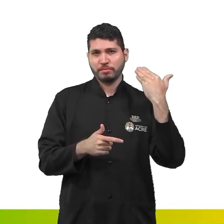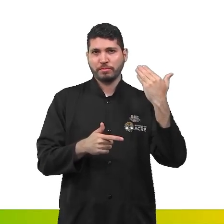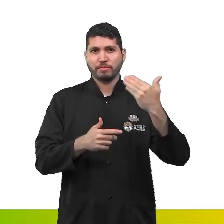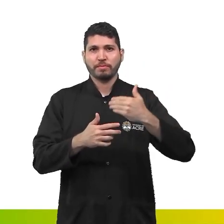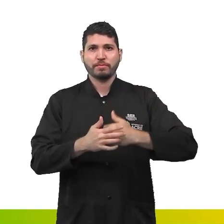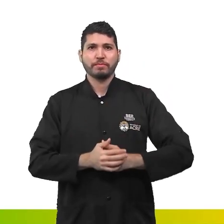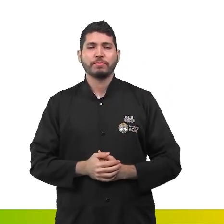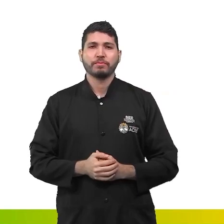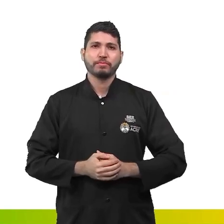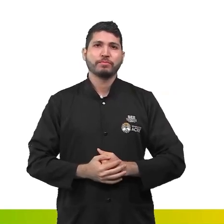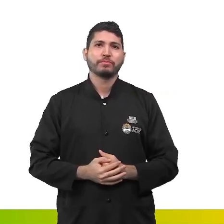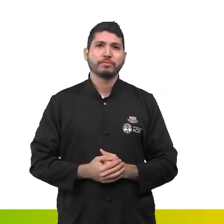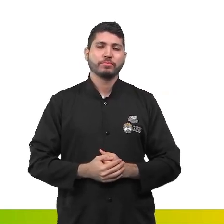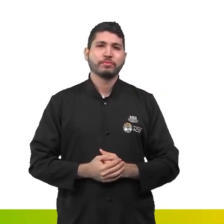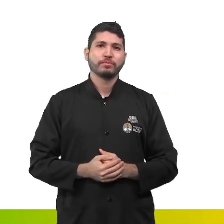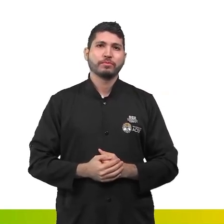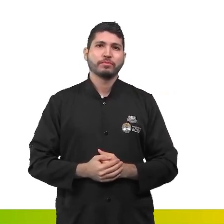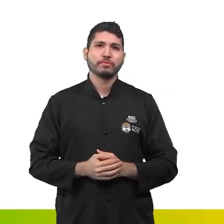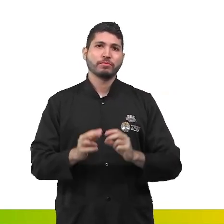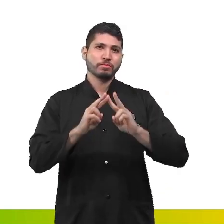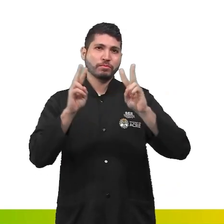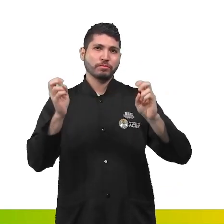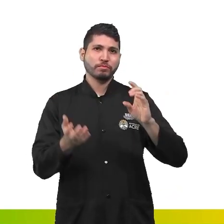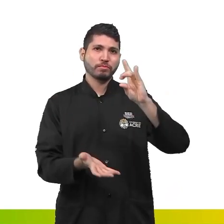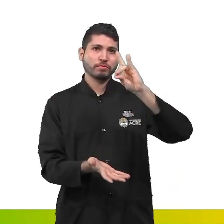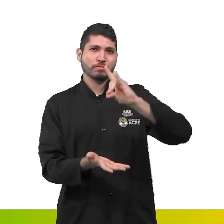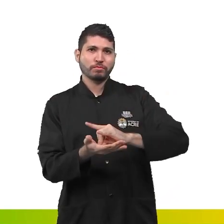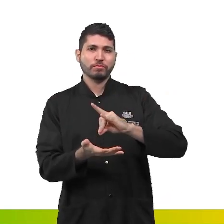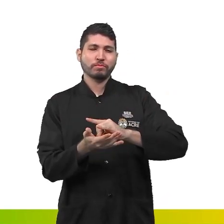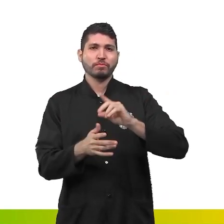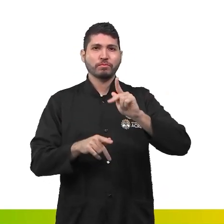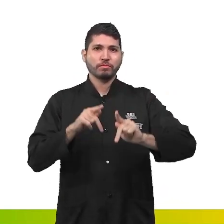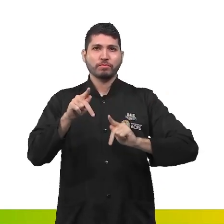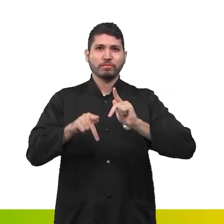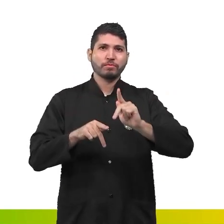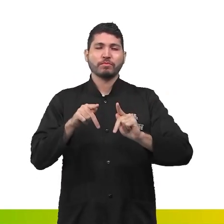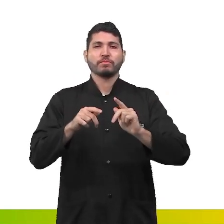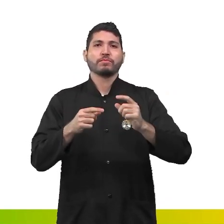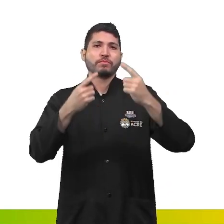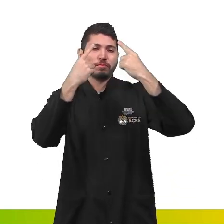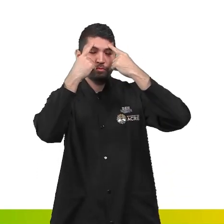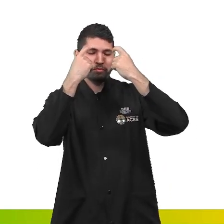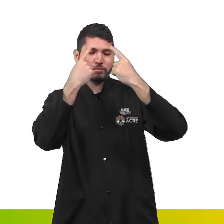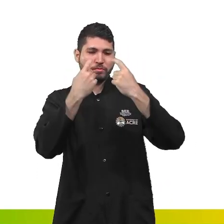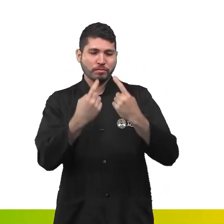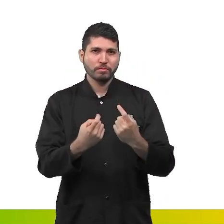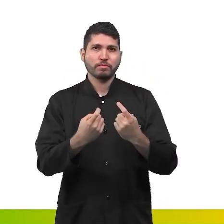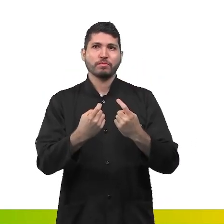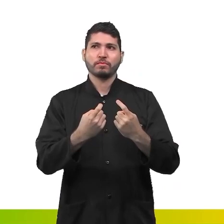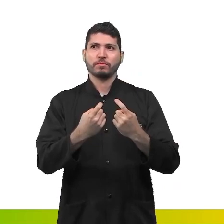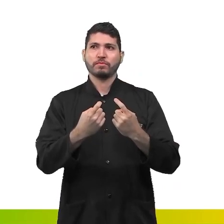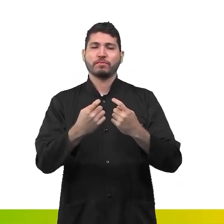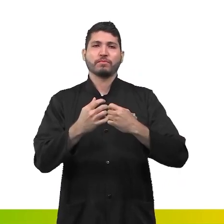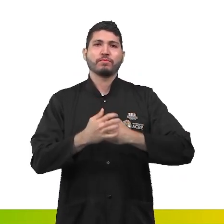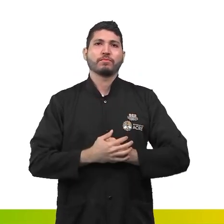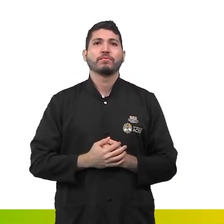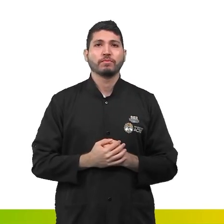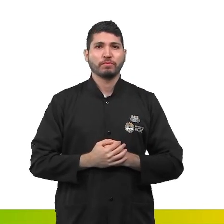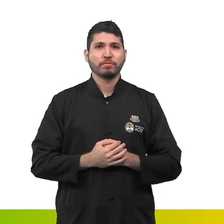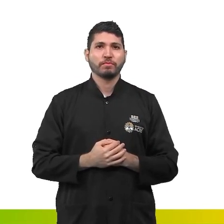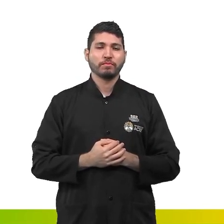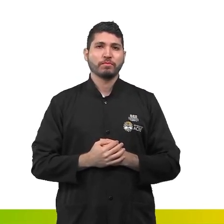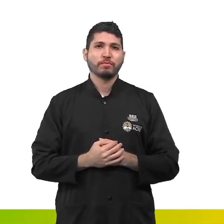A questão da legitimidade da colonização e da violência que a acompanhava